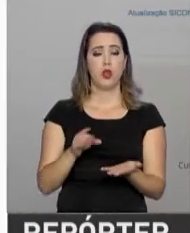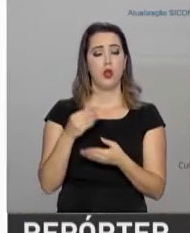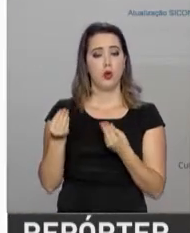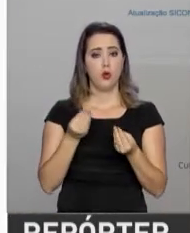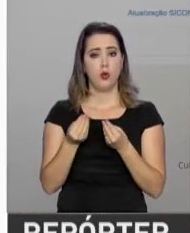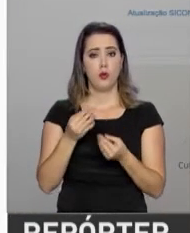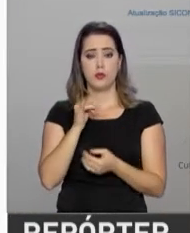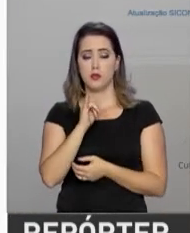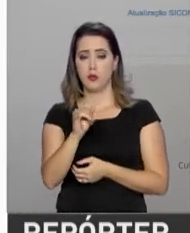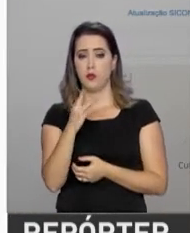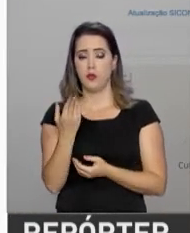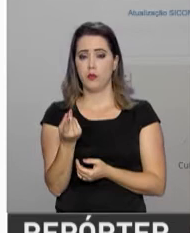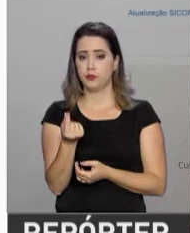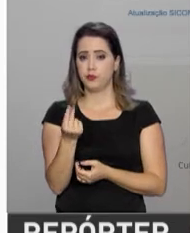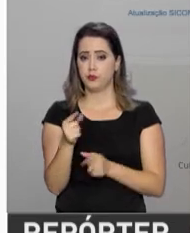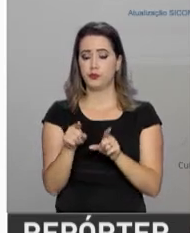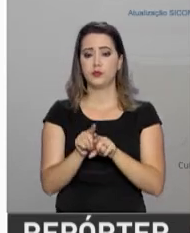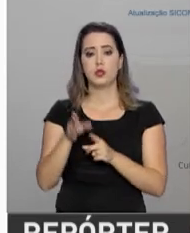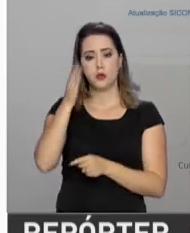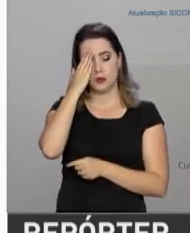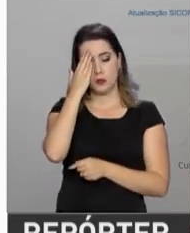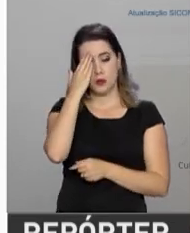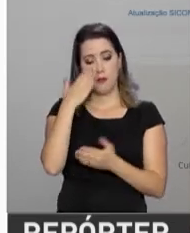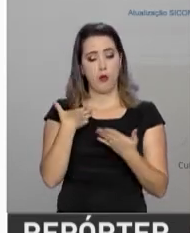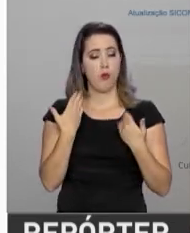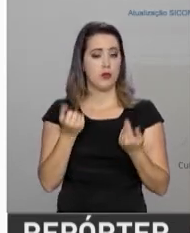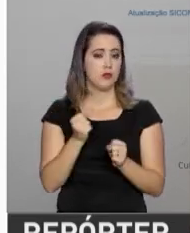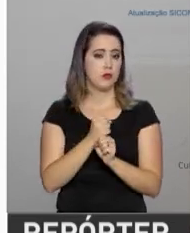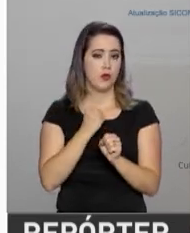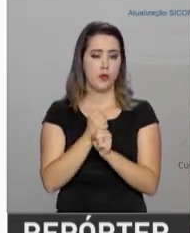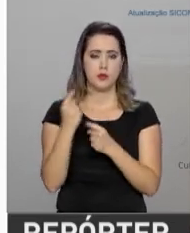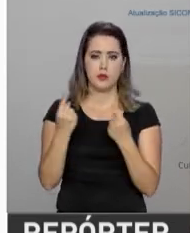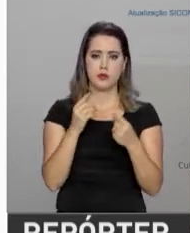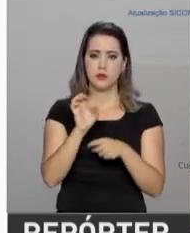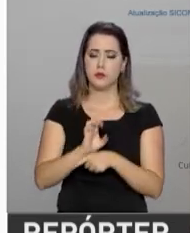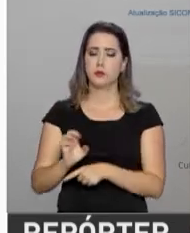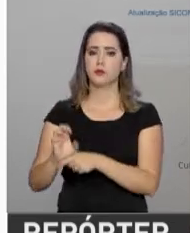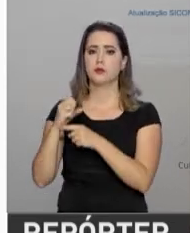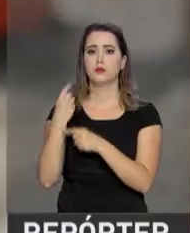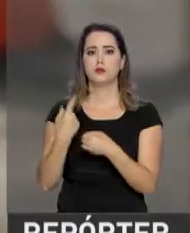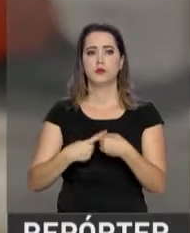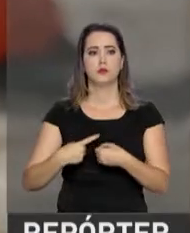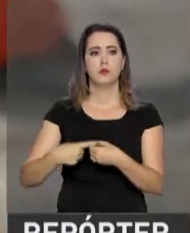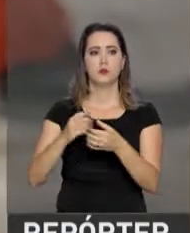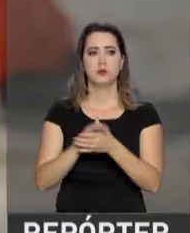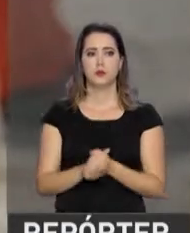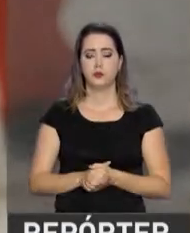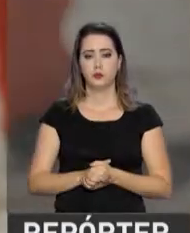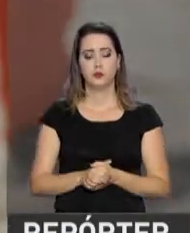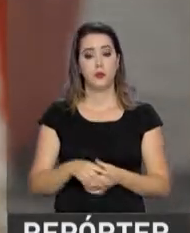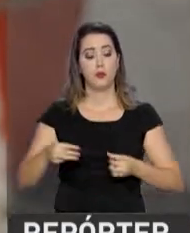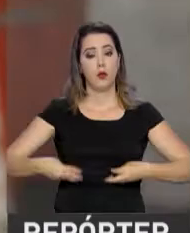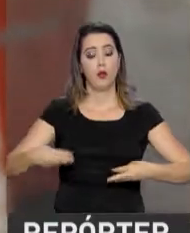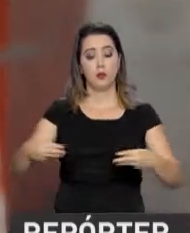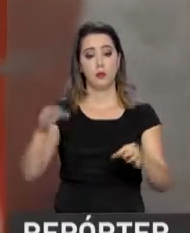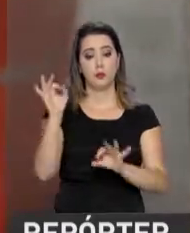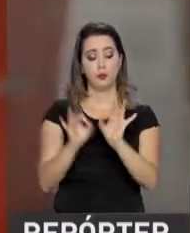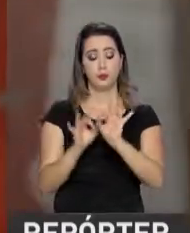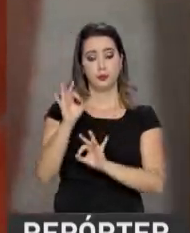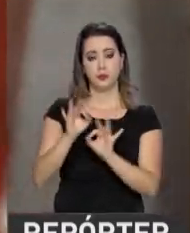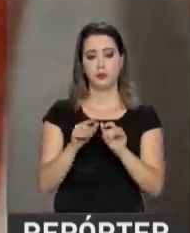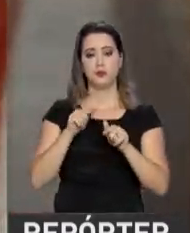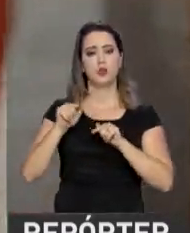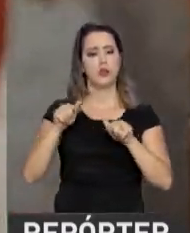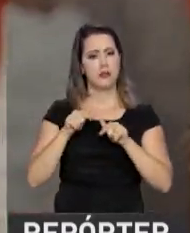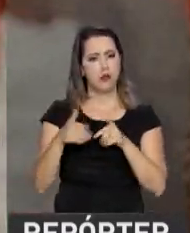de contas. Também dá para saber a quantidade de obras em cada estado e município. Para o Ministério do Planejamento, essa